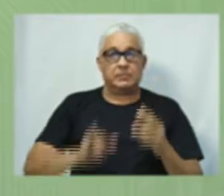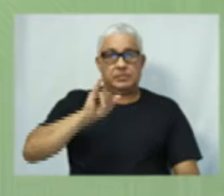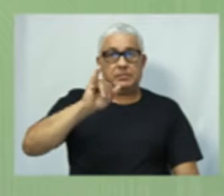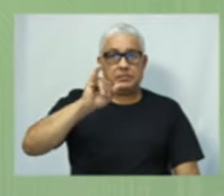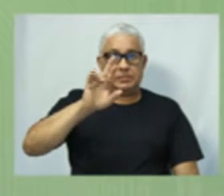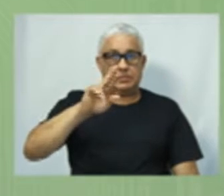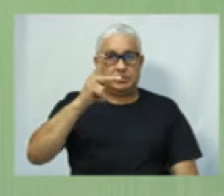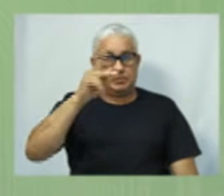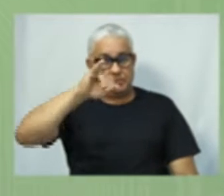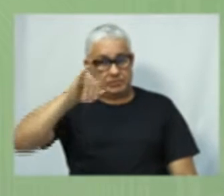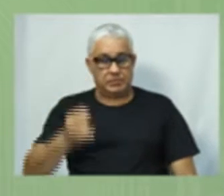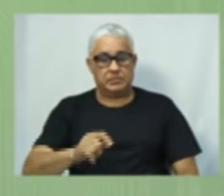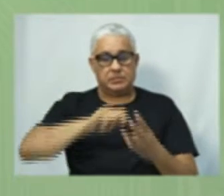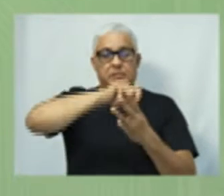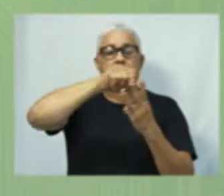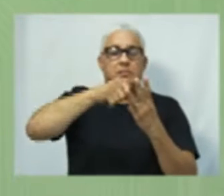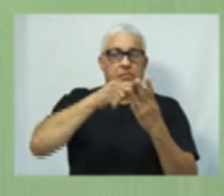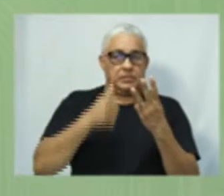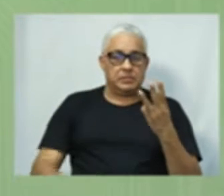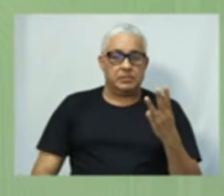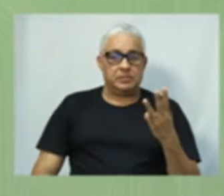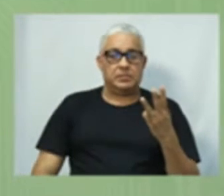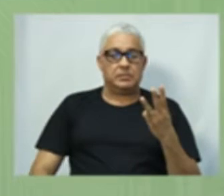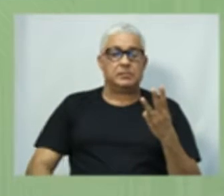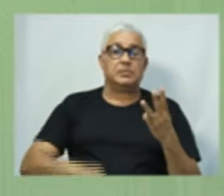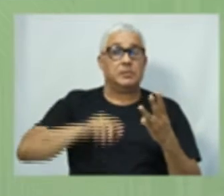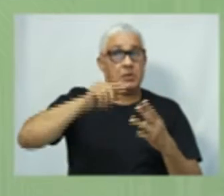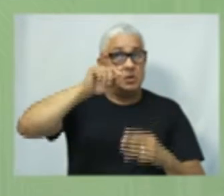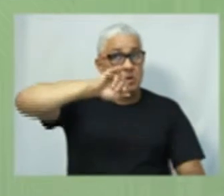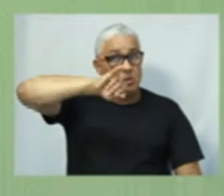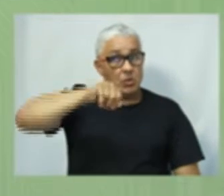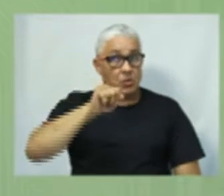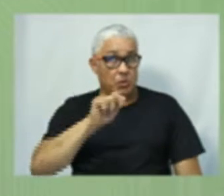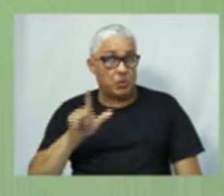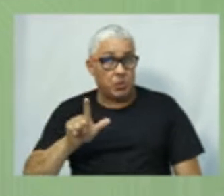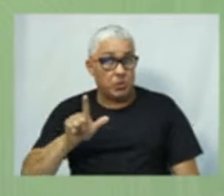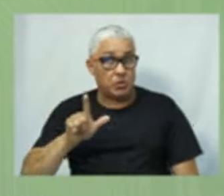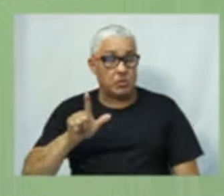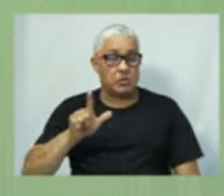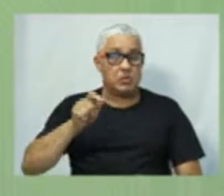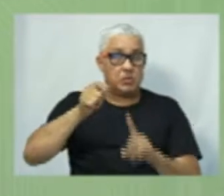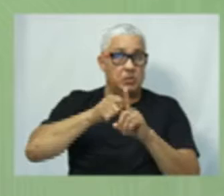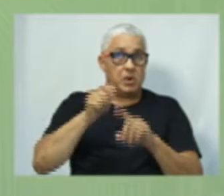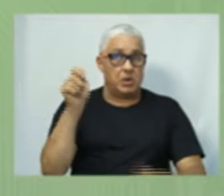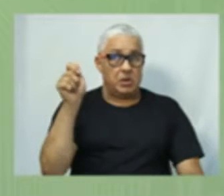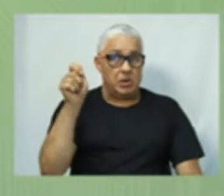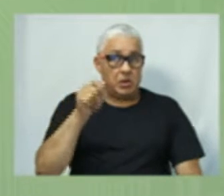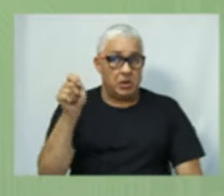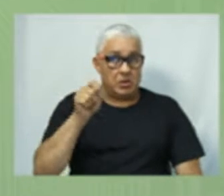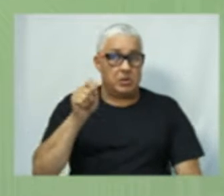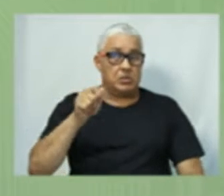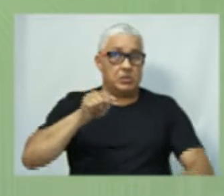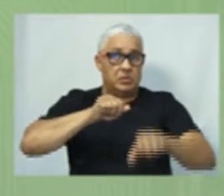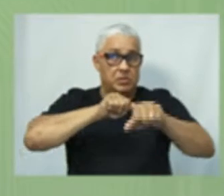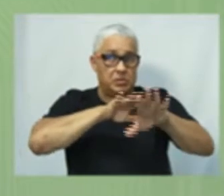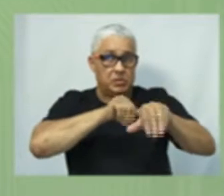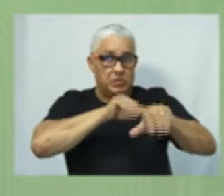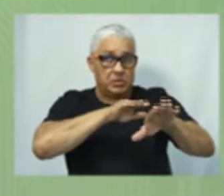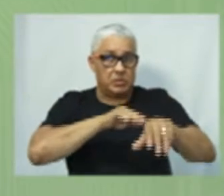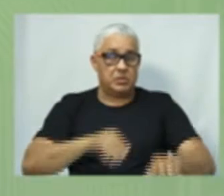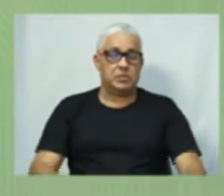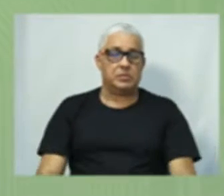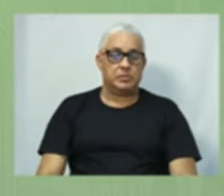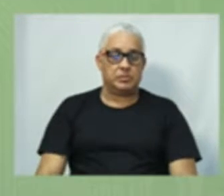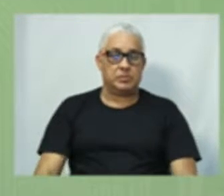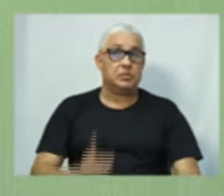3 meses, é isso aí. Então, qual é o trimestre aqui? Julho, agosto, setembro.